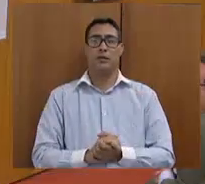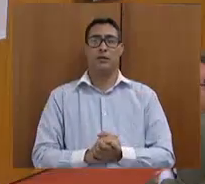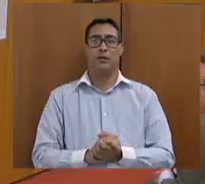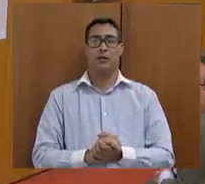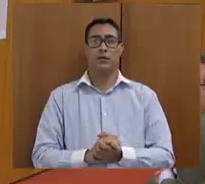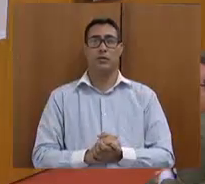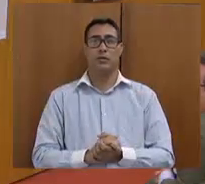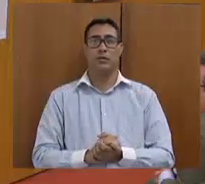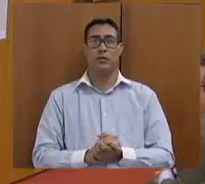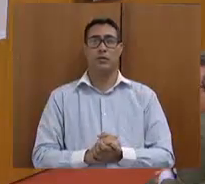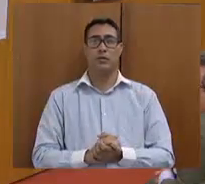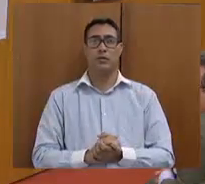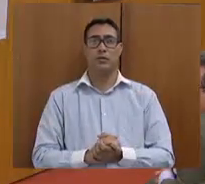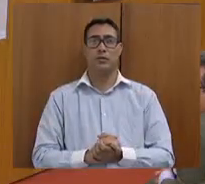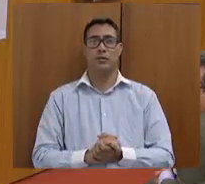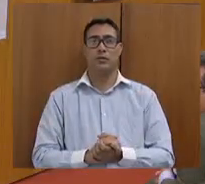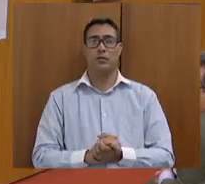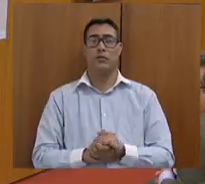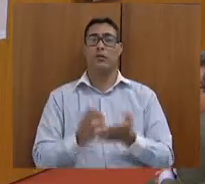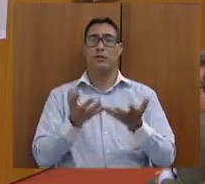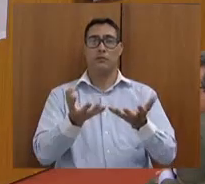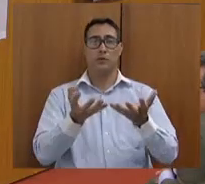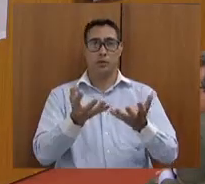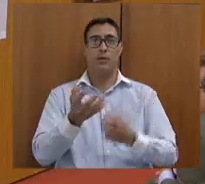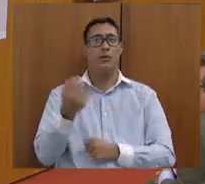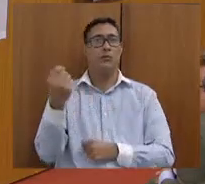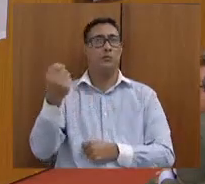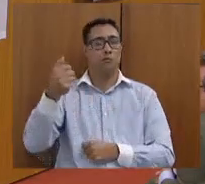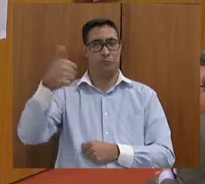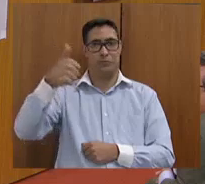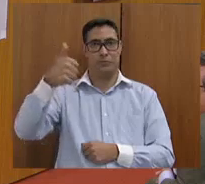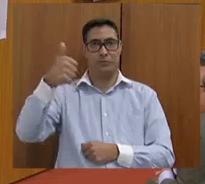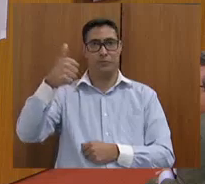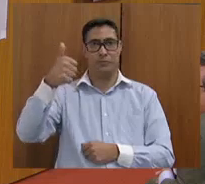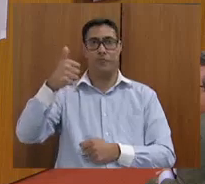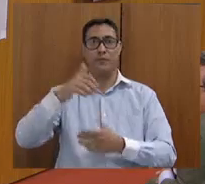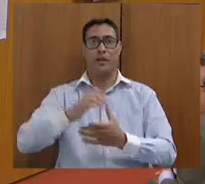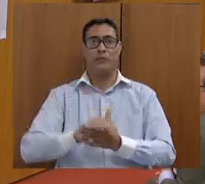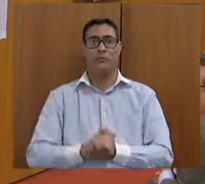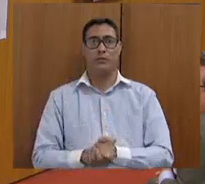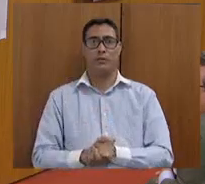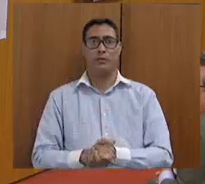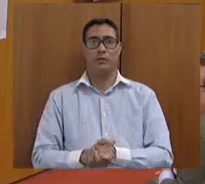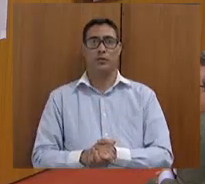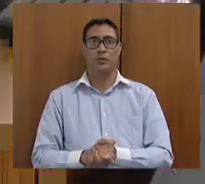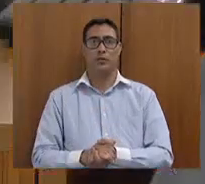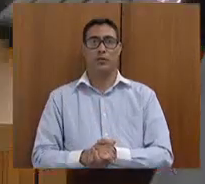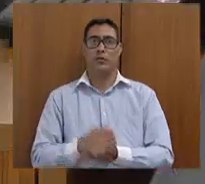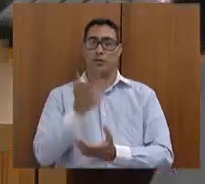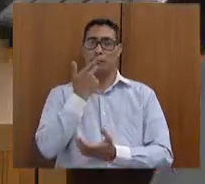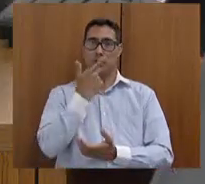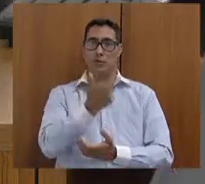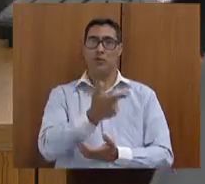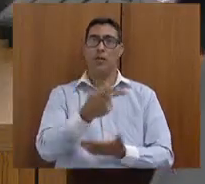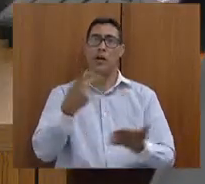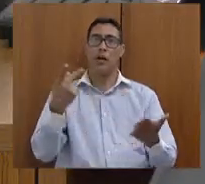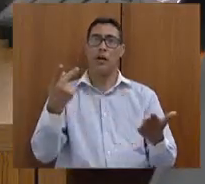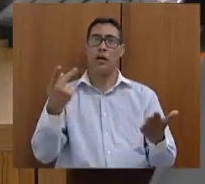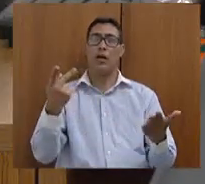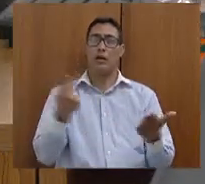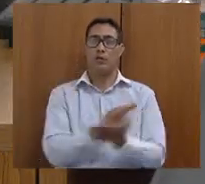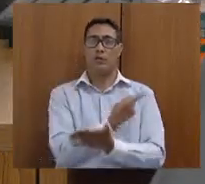bom eu queria primeiro reiterar né tendo em vista o que aconteceu aqui hoje